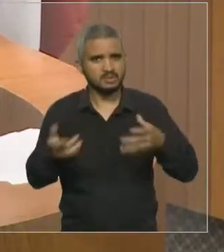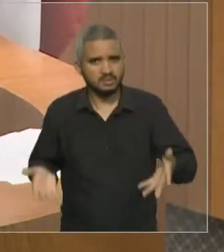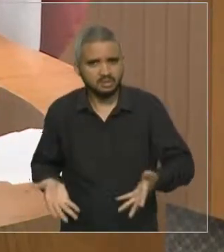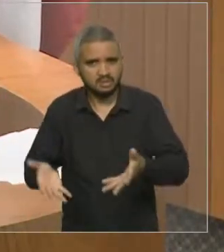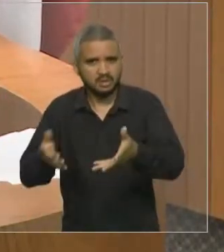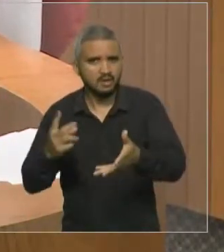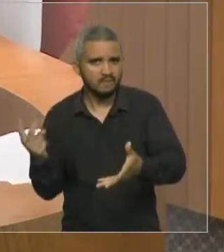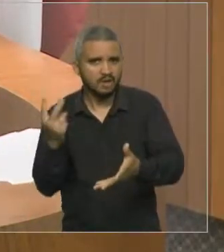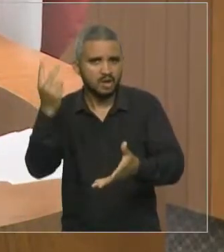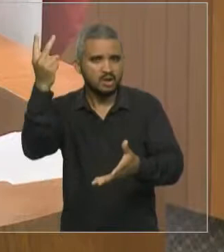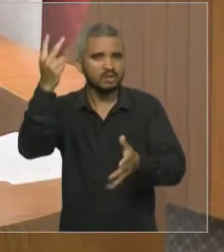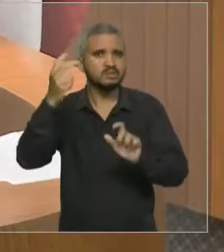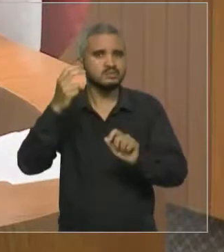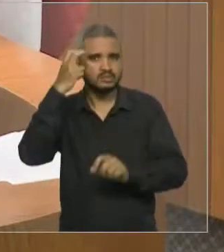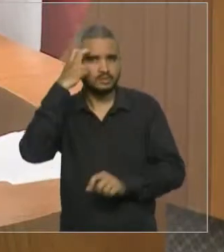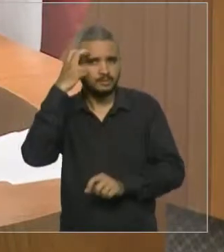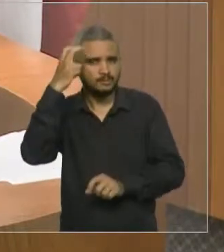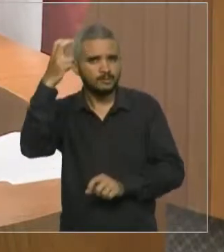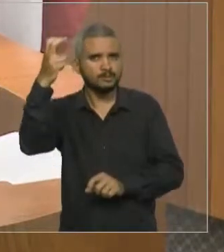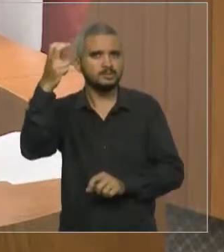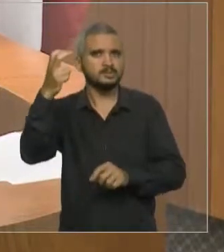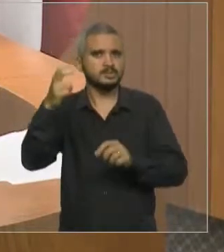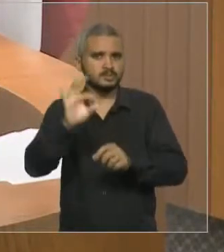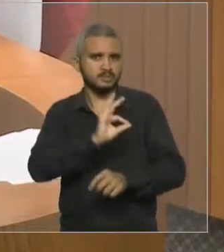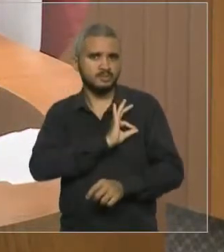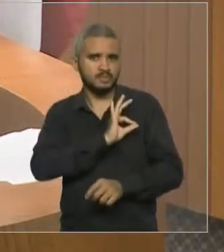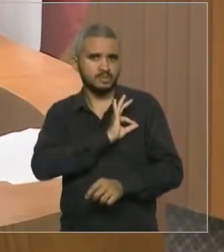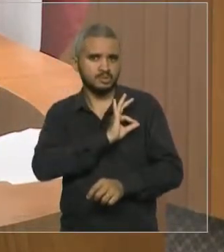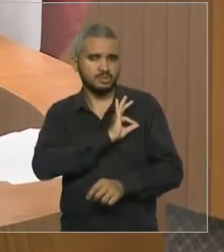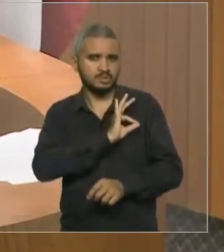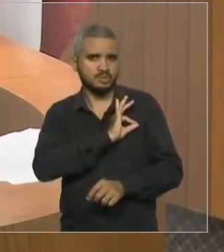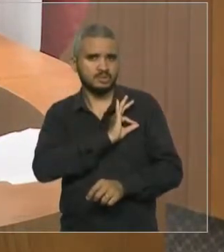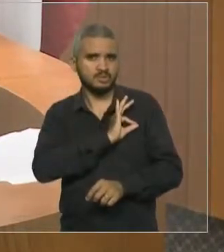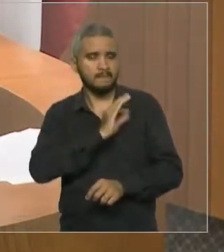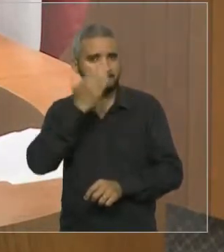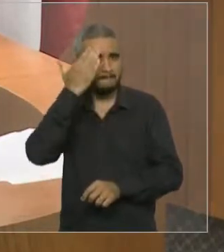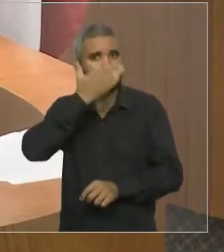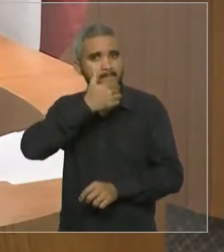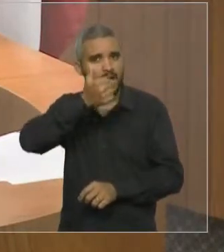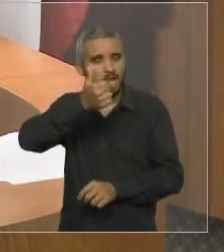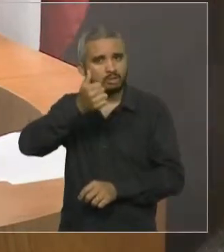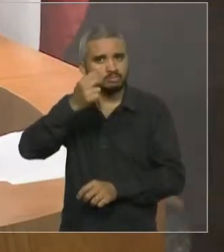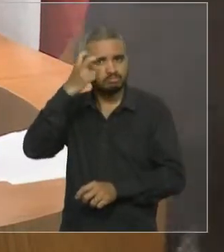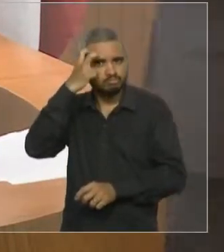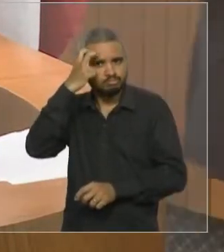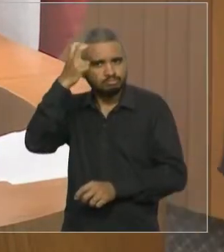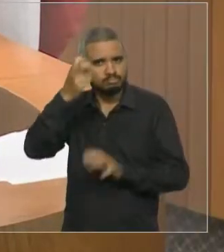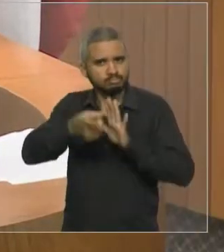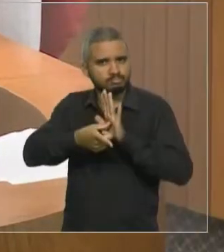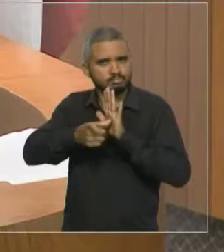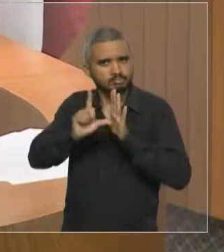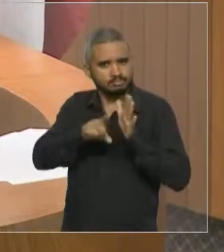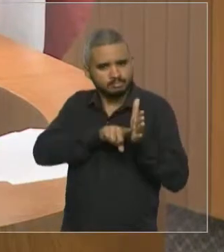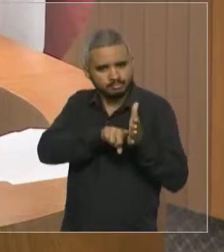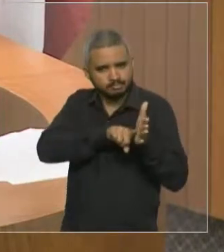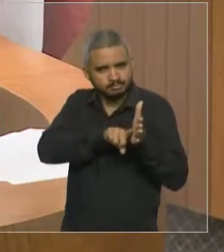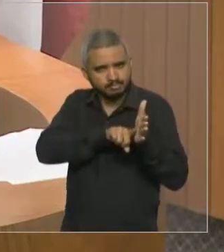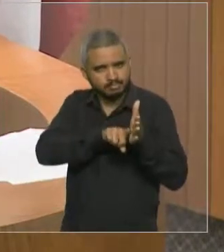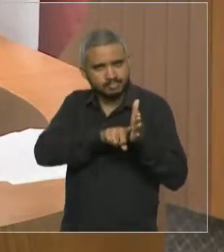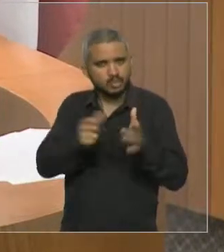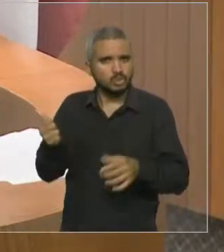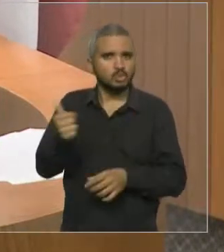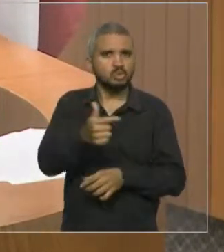caráter de inteligência das nossas polícias em detrimento do caráter repressivo criminal então fazendo uma adaptação